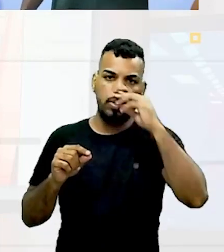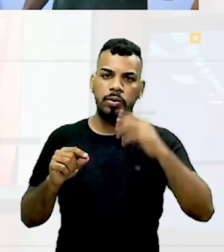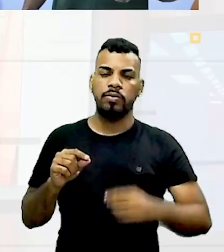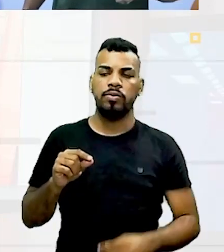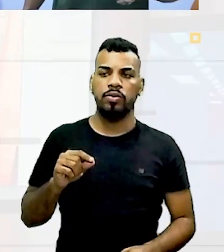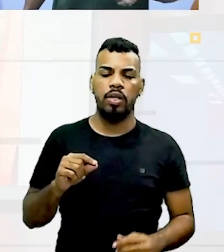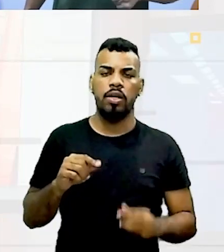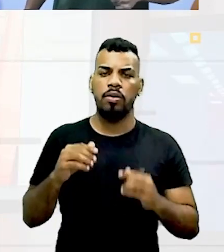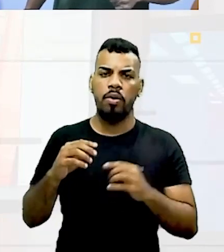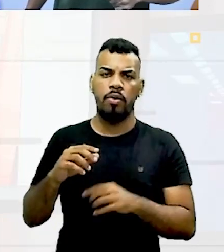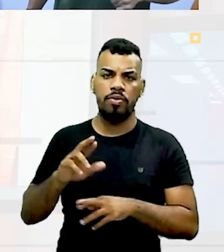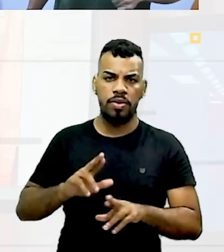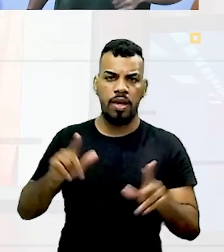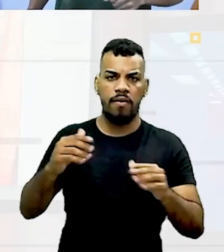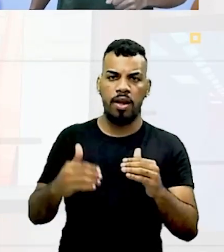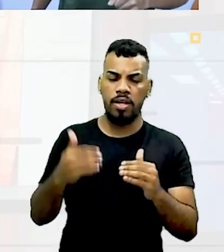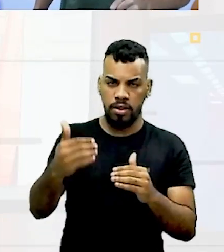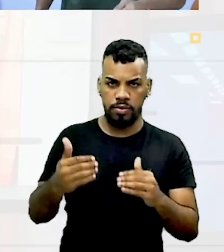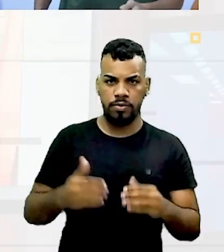estágio mais acima,